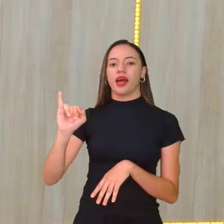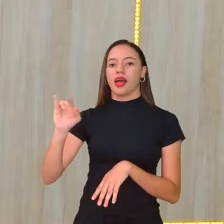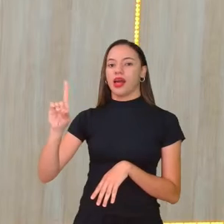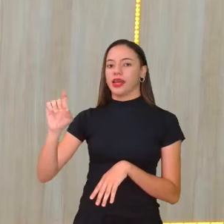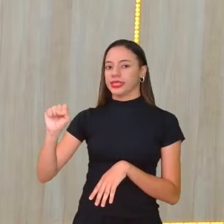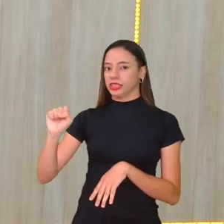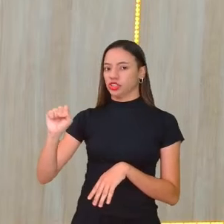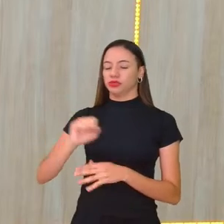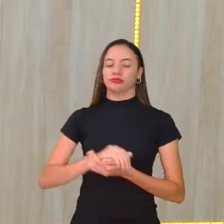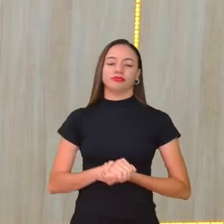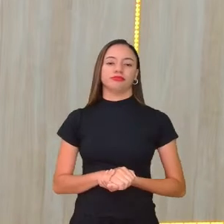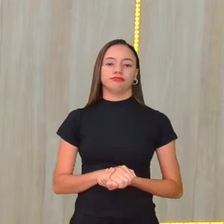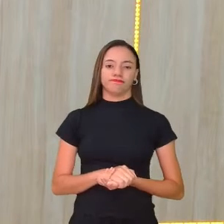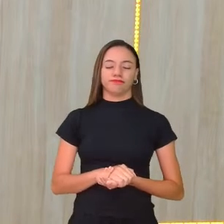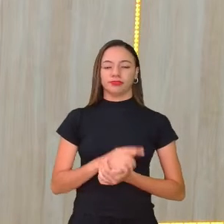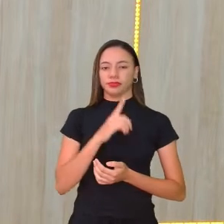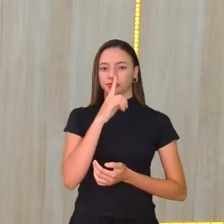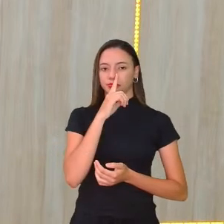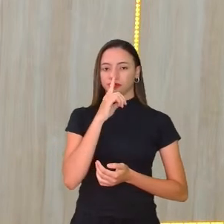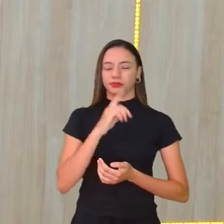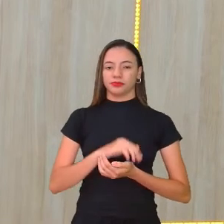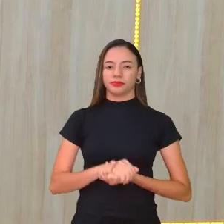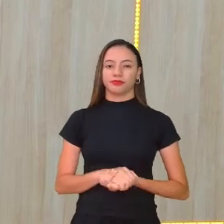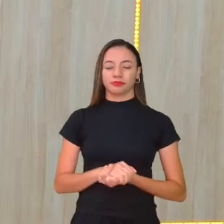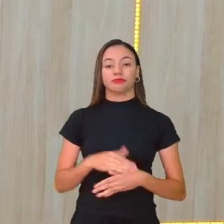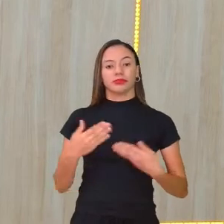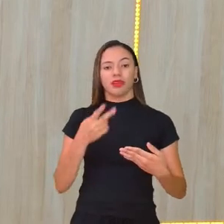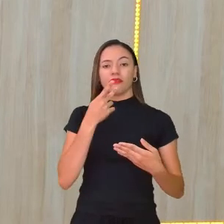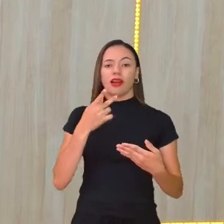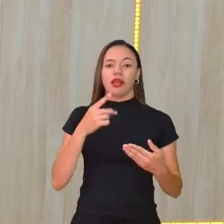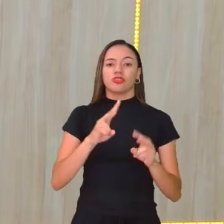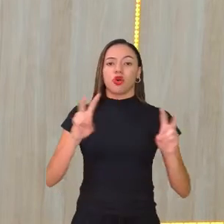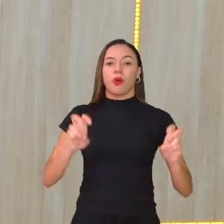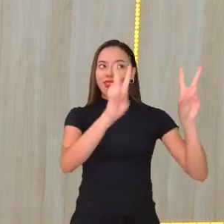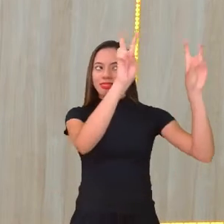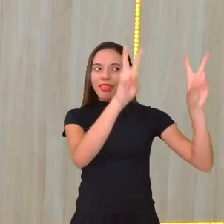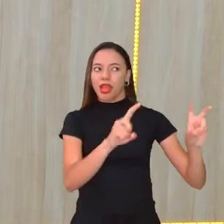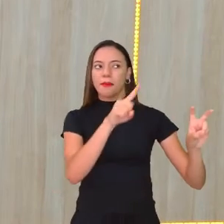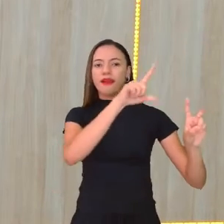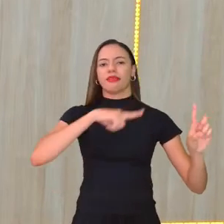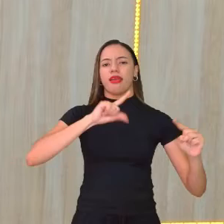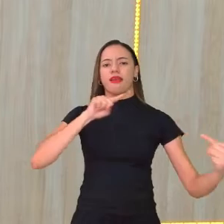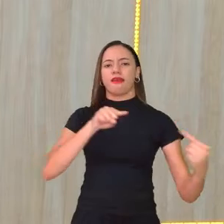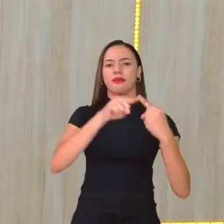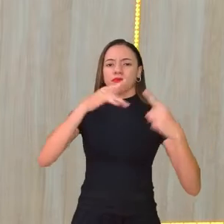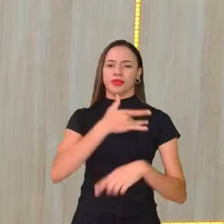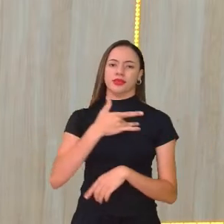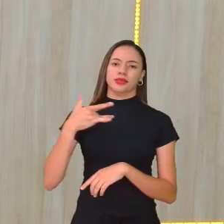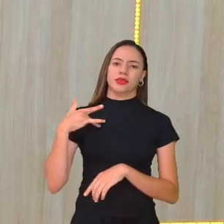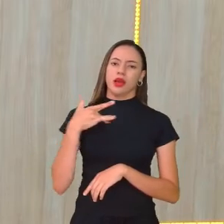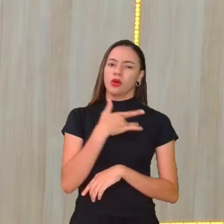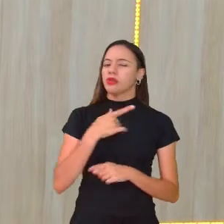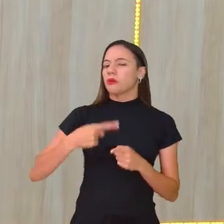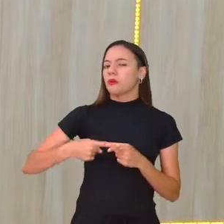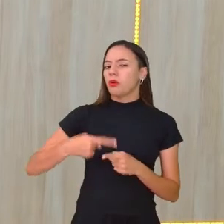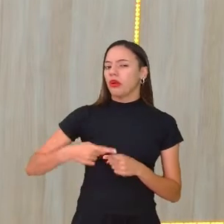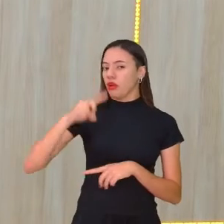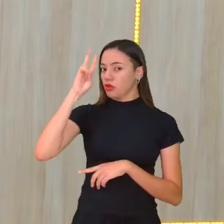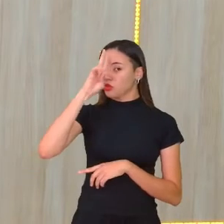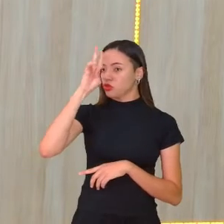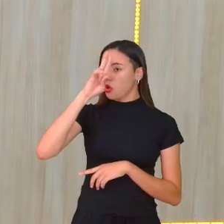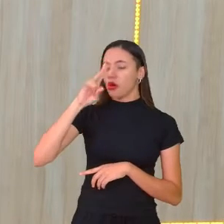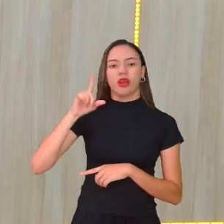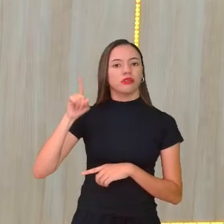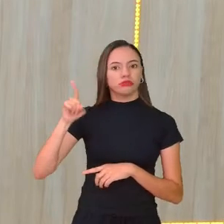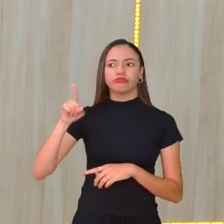gente vem falando a respeito de temas como esse, que também são temas de saúde, justamente porque a história está no